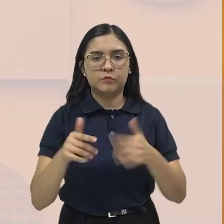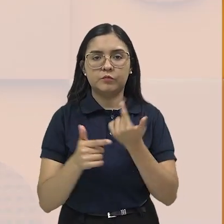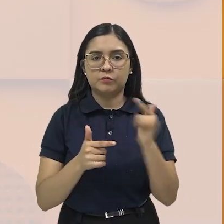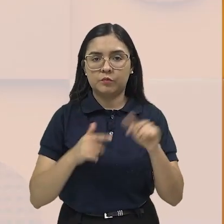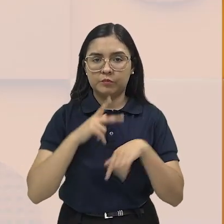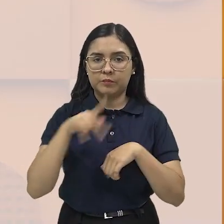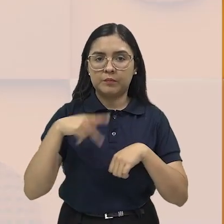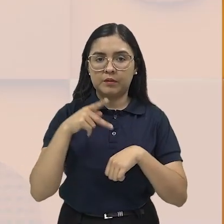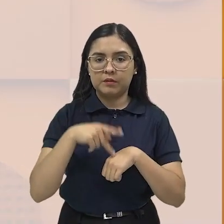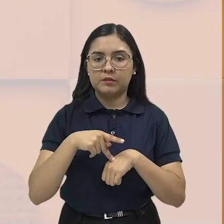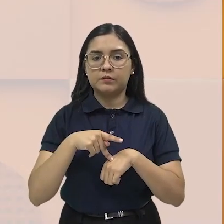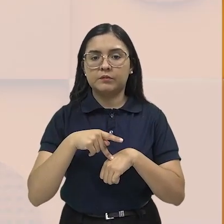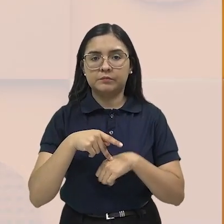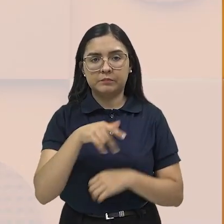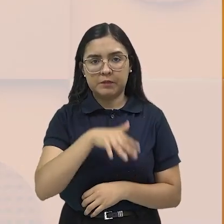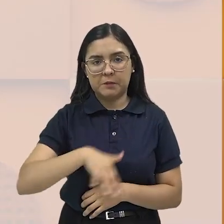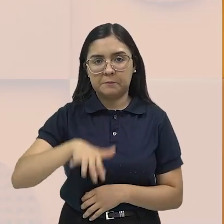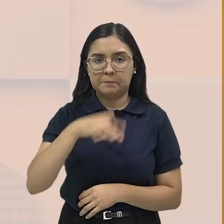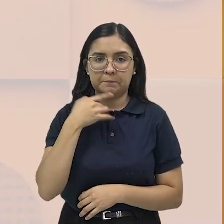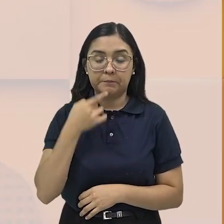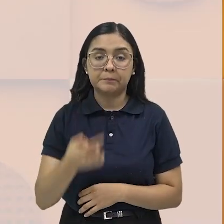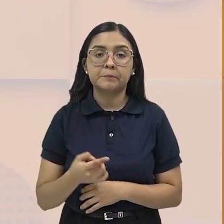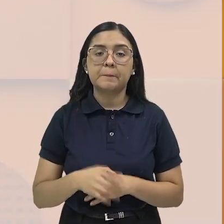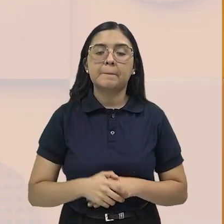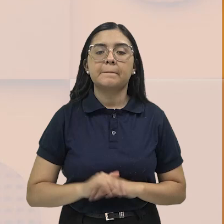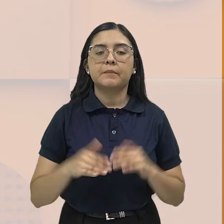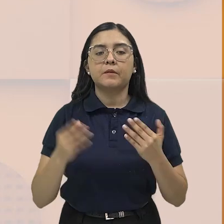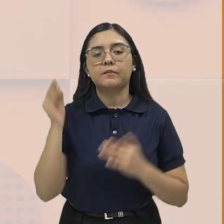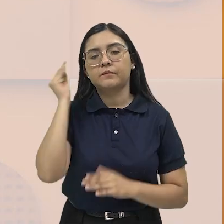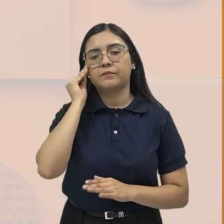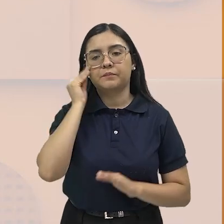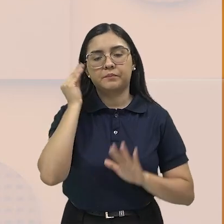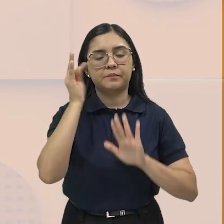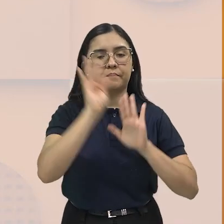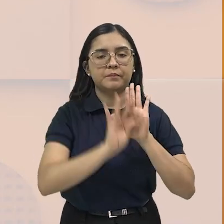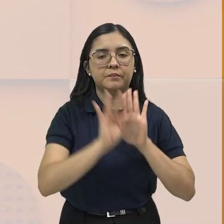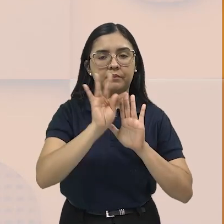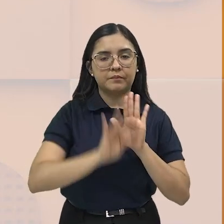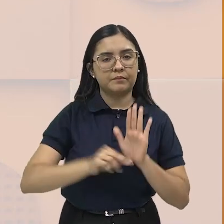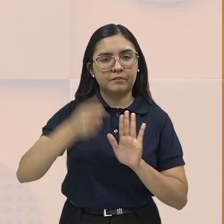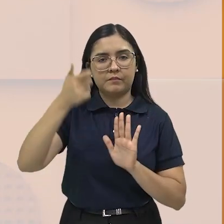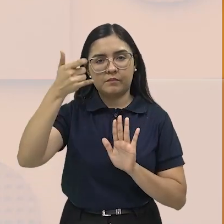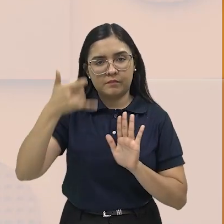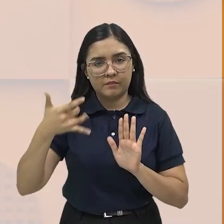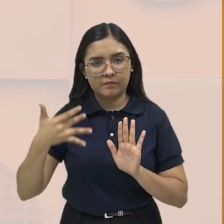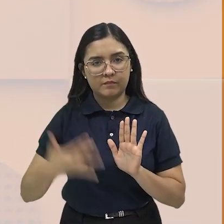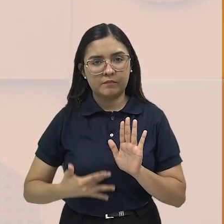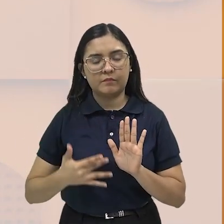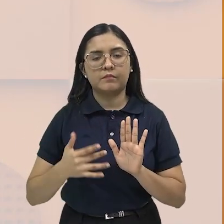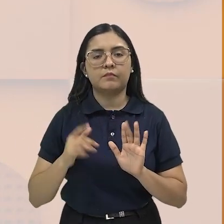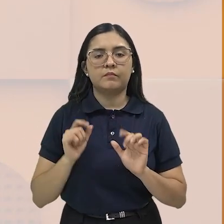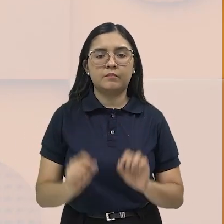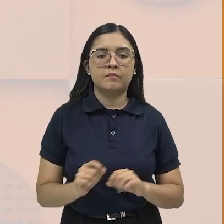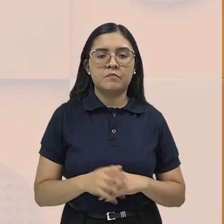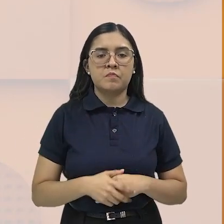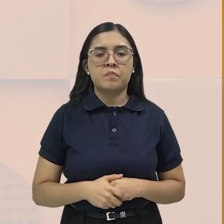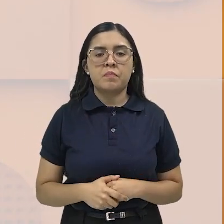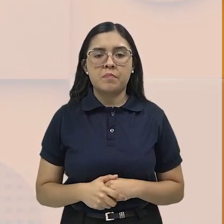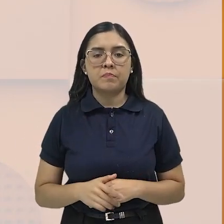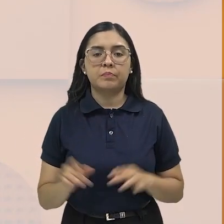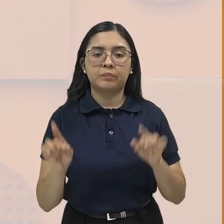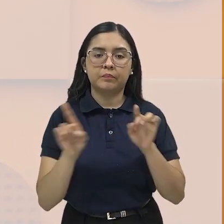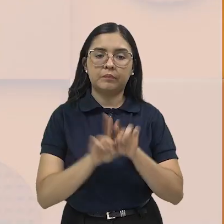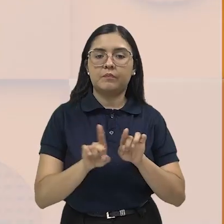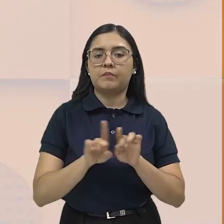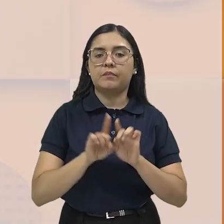países do seu entorno. Então vamos ao texto, vamos então verificar um pouquinho mais essa ideia de destino manifesto e